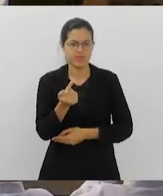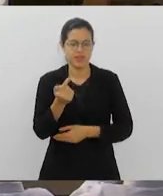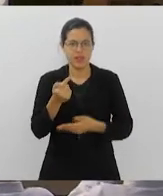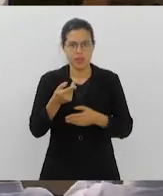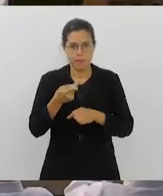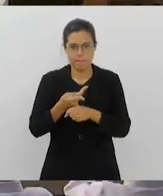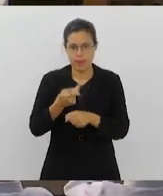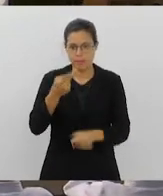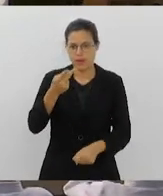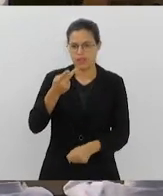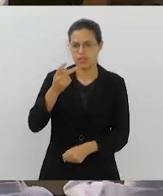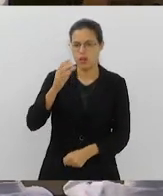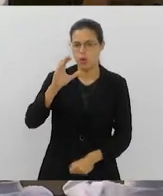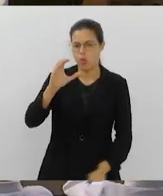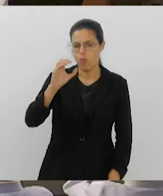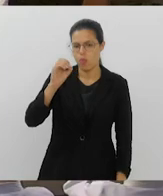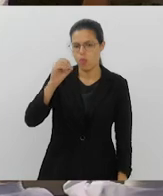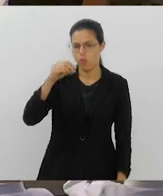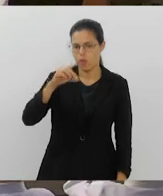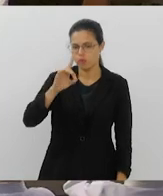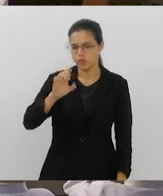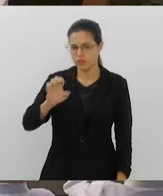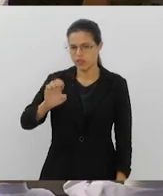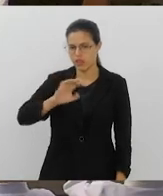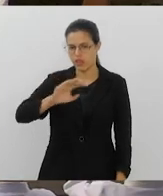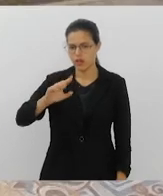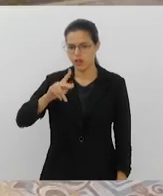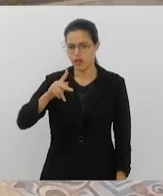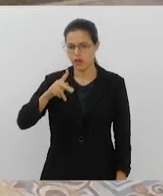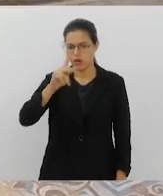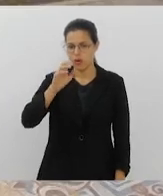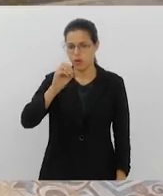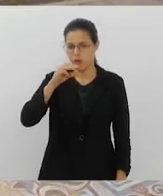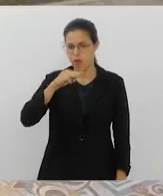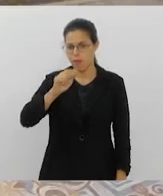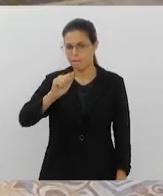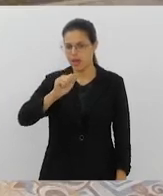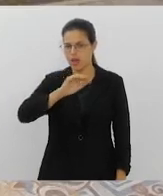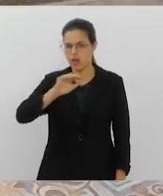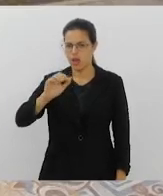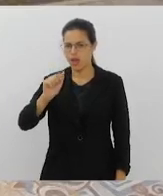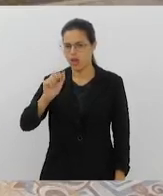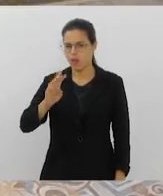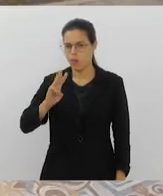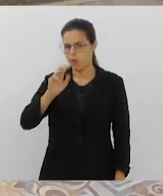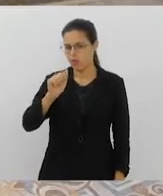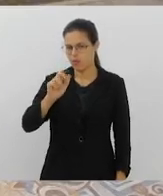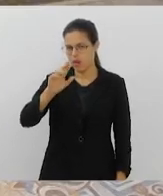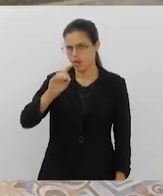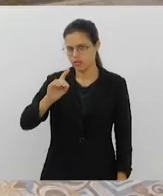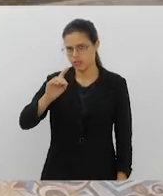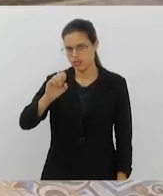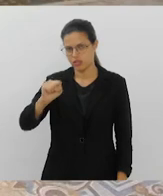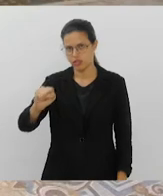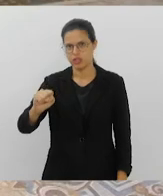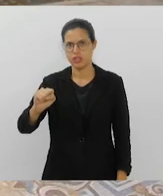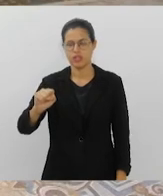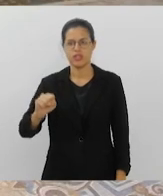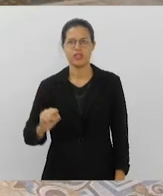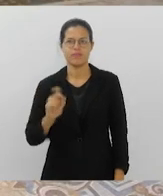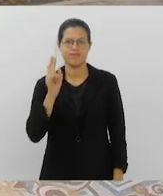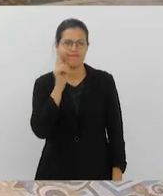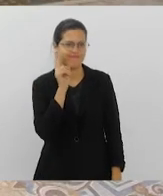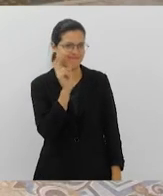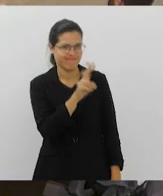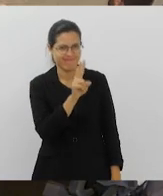do Conde Coma Awards. Dizer que vejo muitos amigos queridos, praticantes de arte